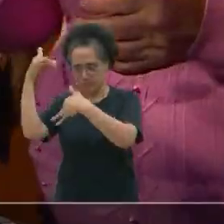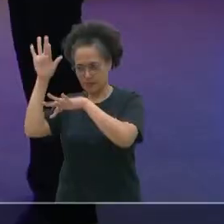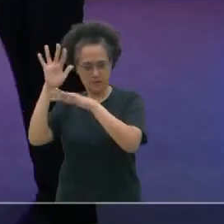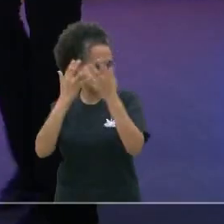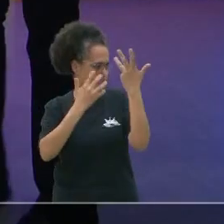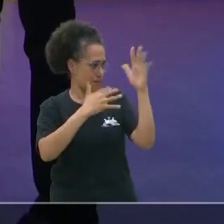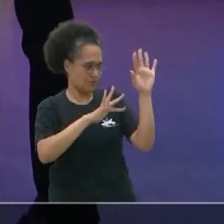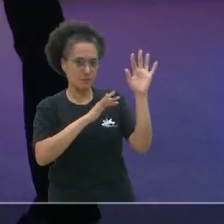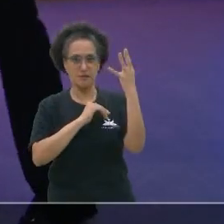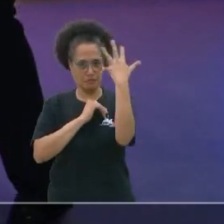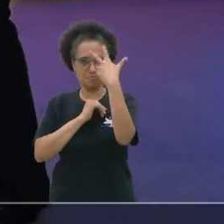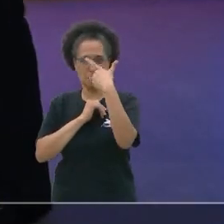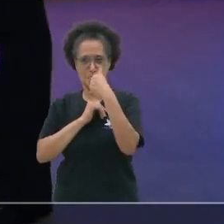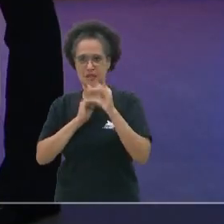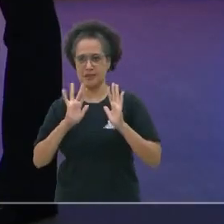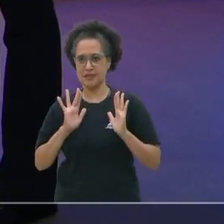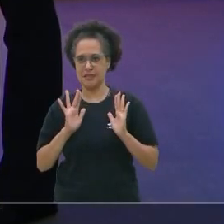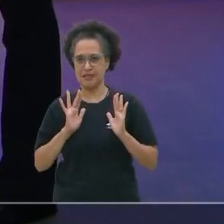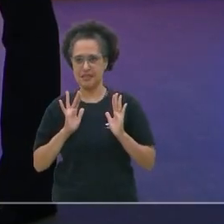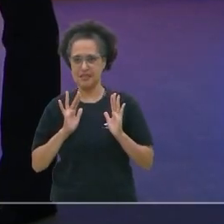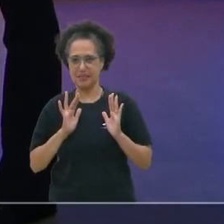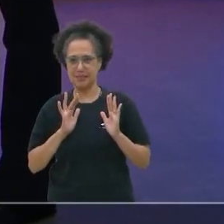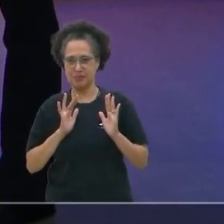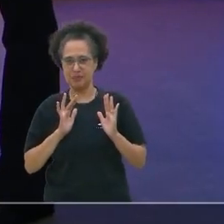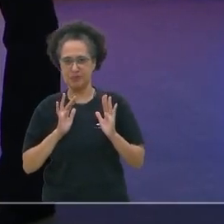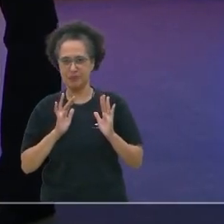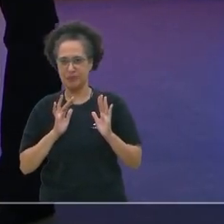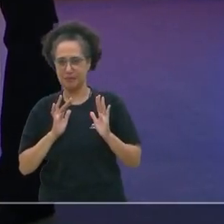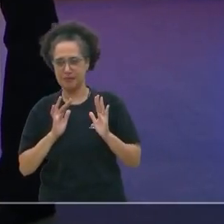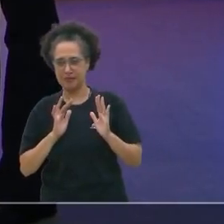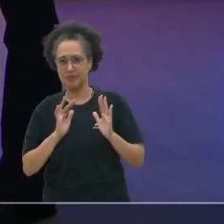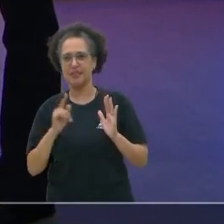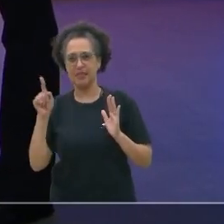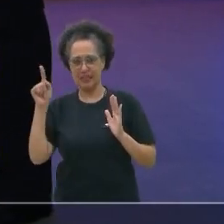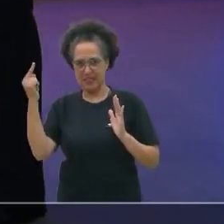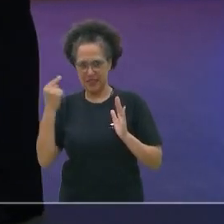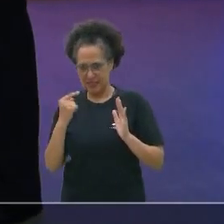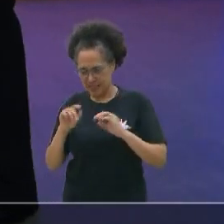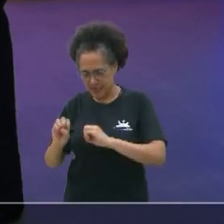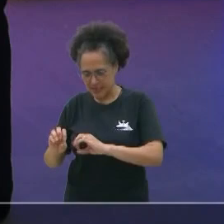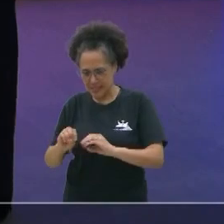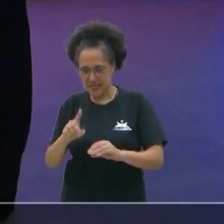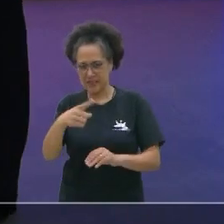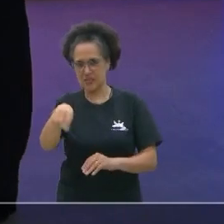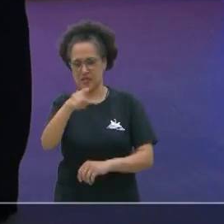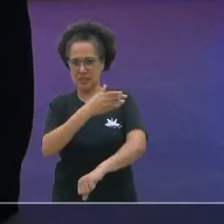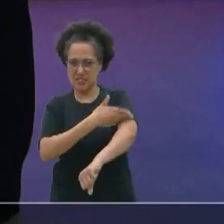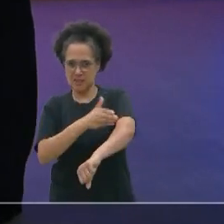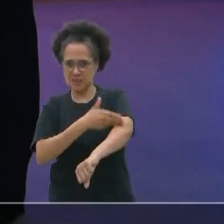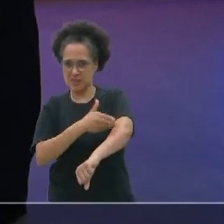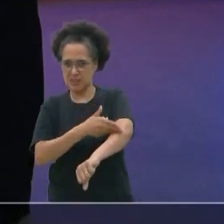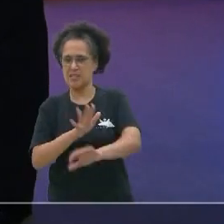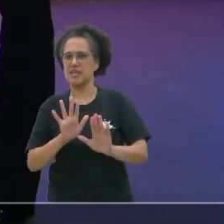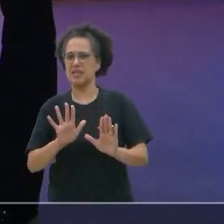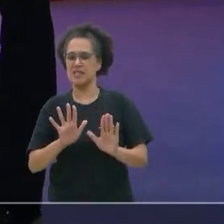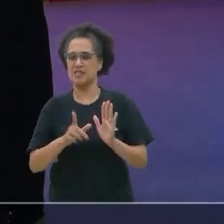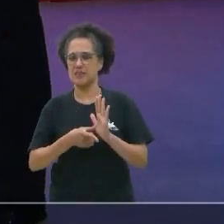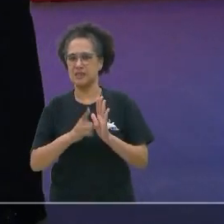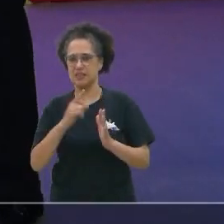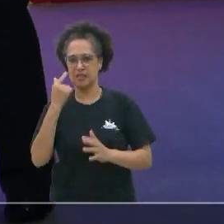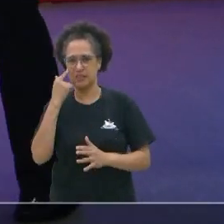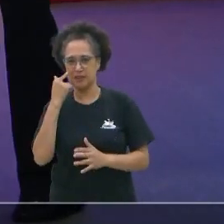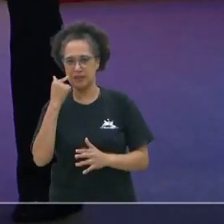parte, tá bonita, hein, Ilha? Tá. Você ensinou fácil. Eles? Olha, ele não. Trouxe lá da escola. Eu acho que eles ensaiaram antes. Eles ensaiaram. Mais uma vez, só pra ver se ficou bom.